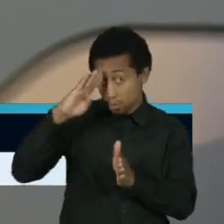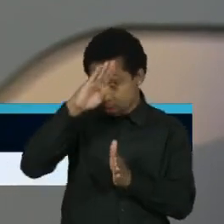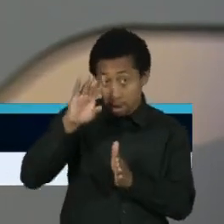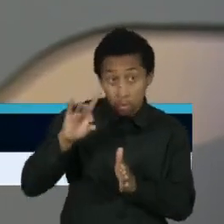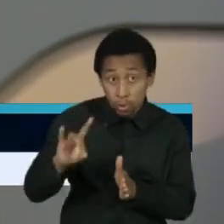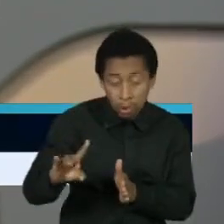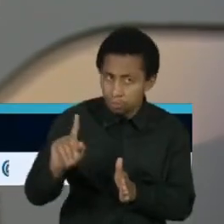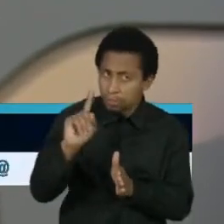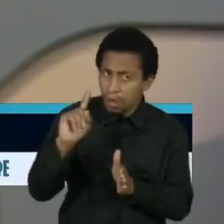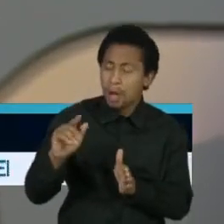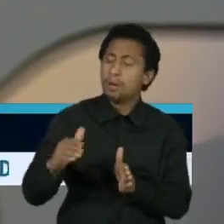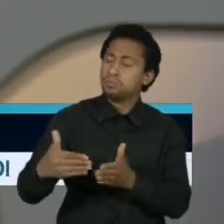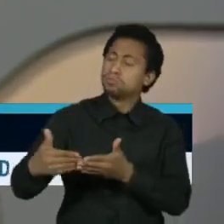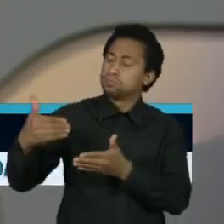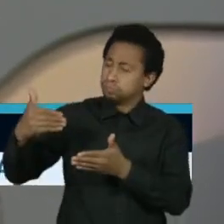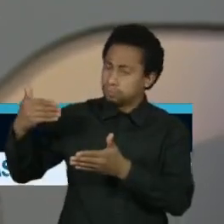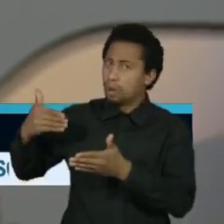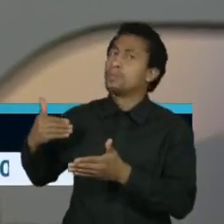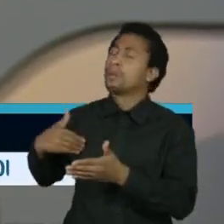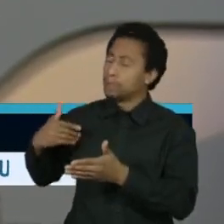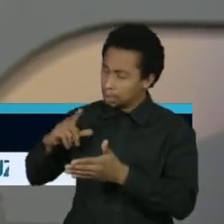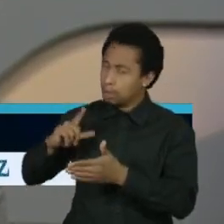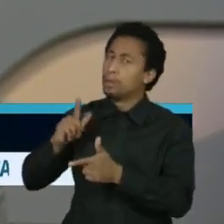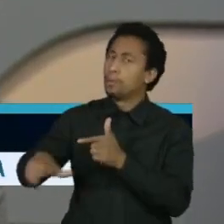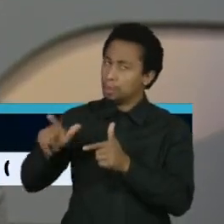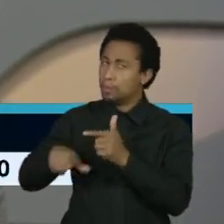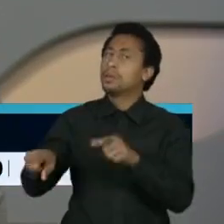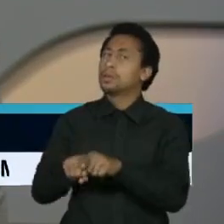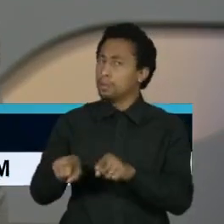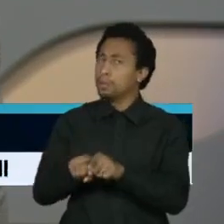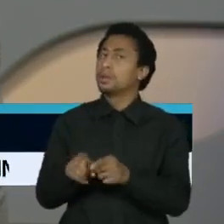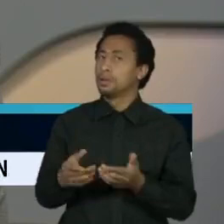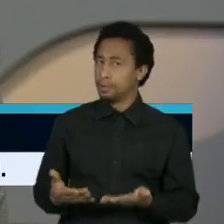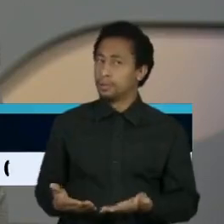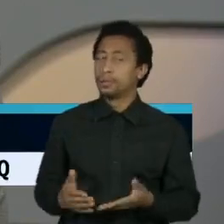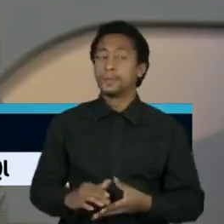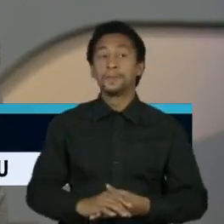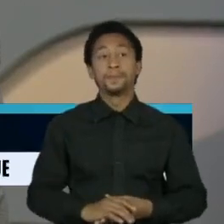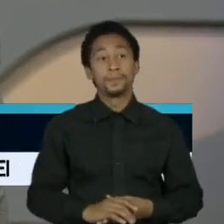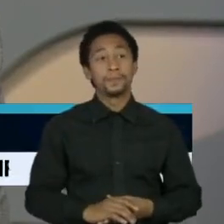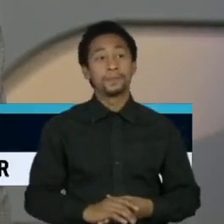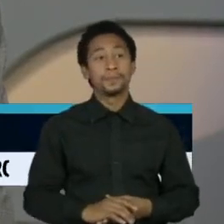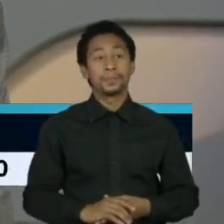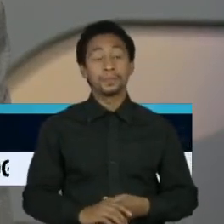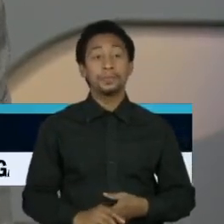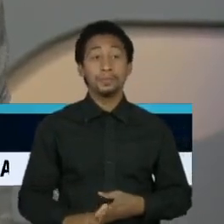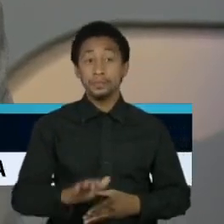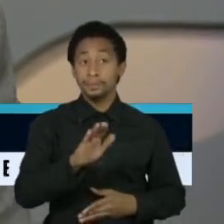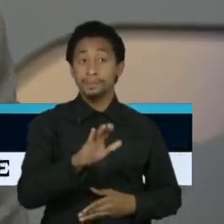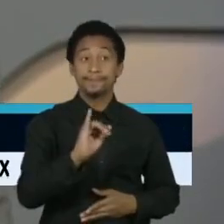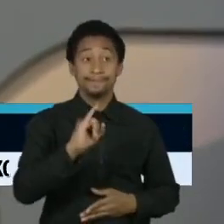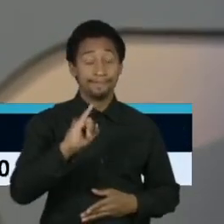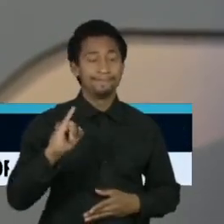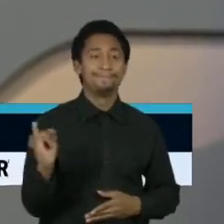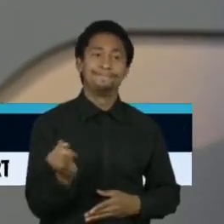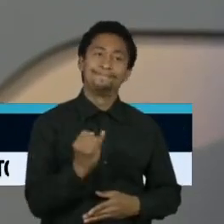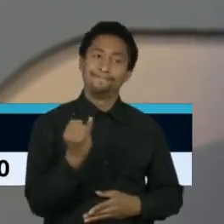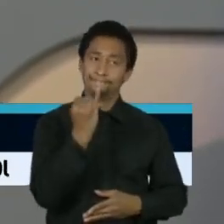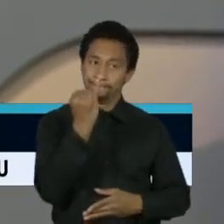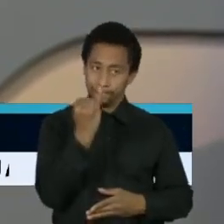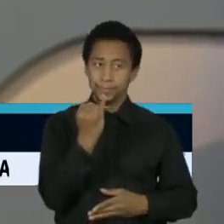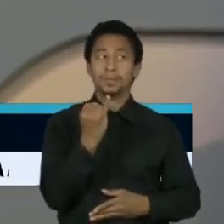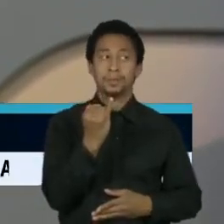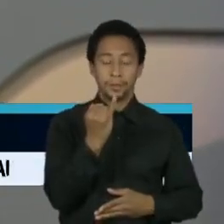política digamos de presidencialismo de coalizão e o é importante também que a gente não